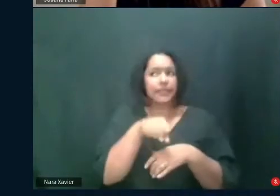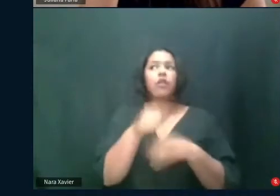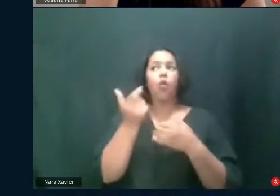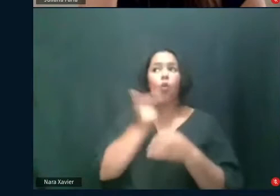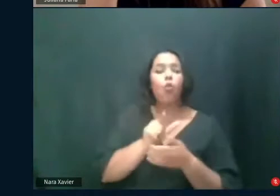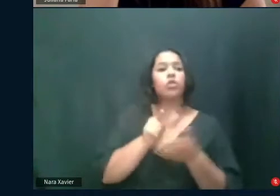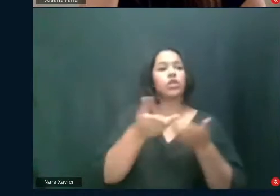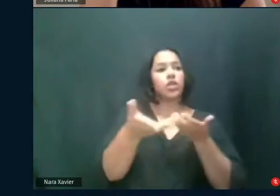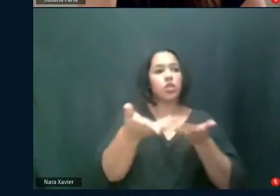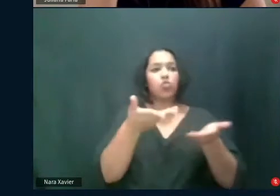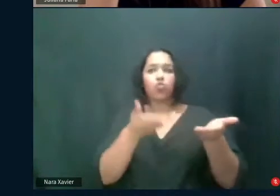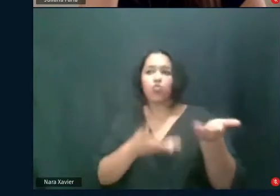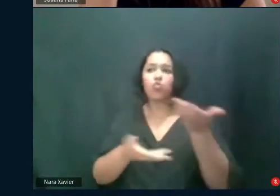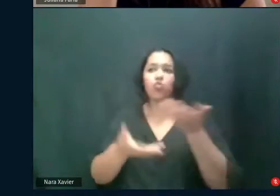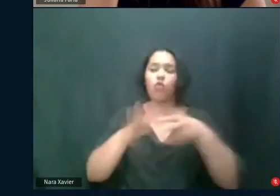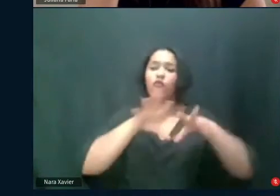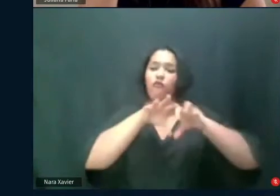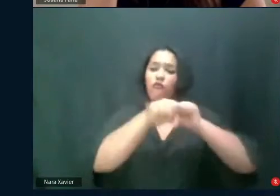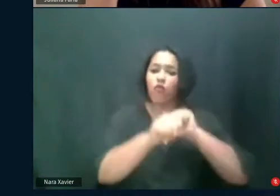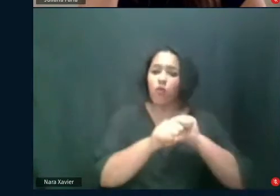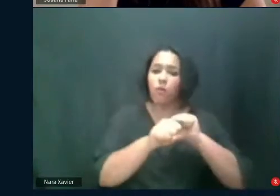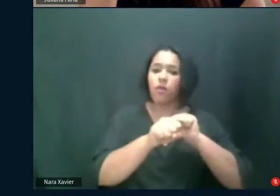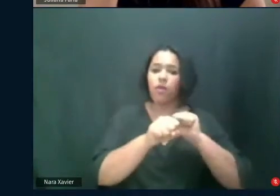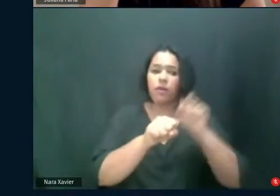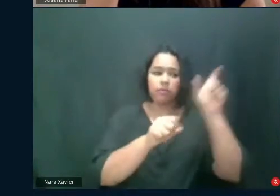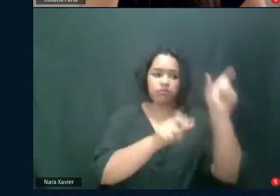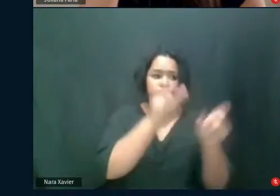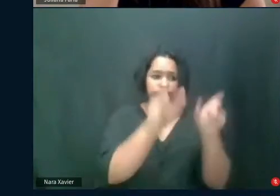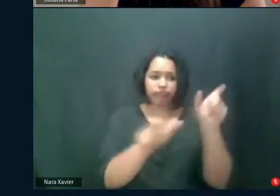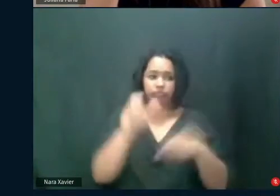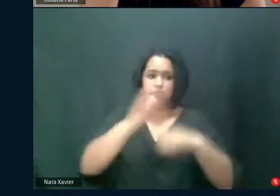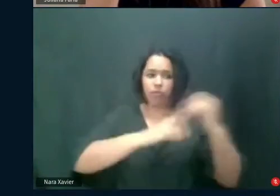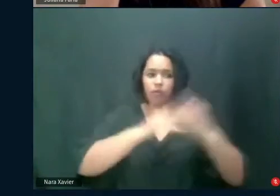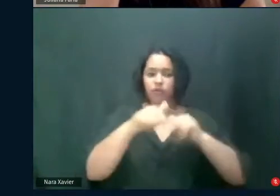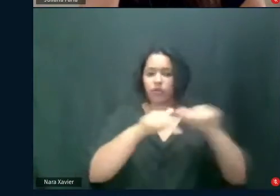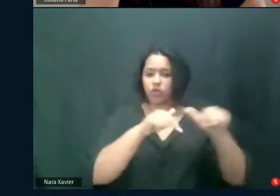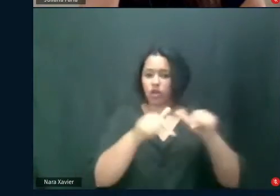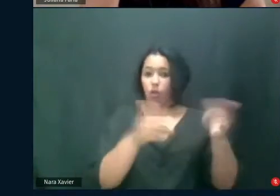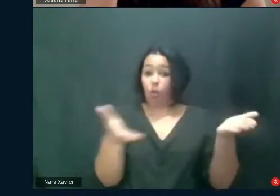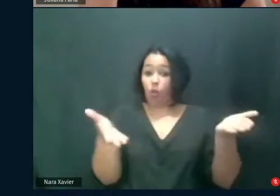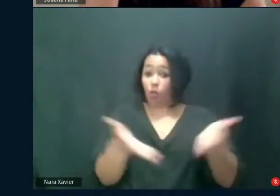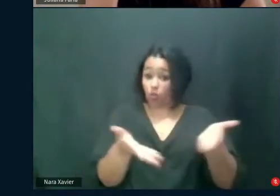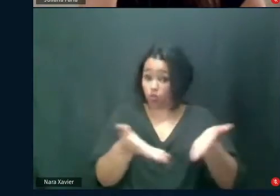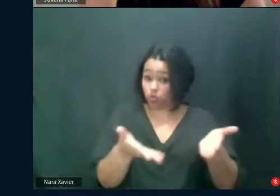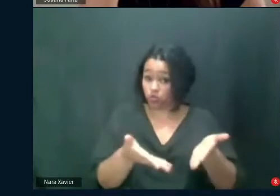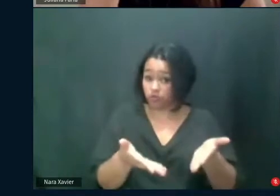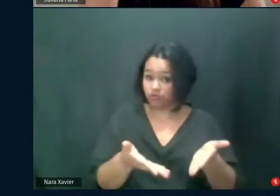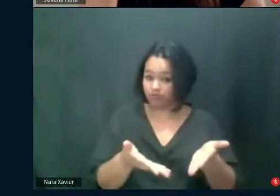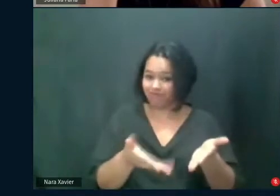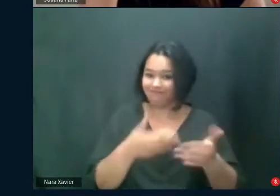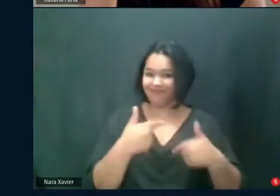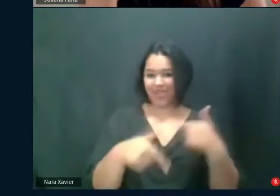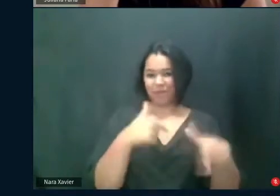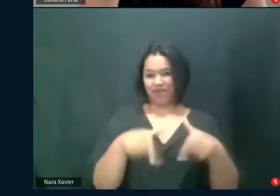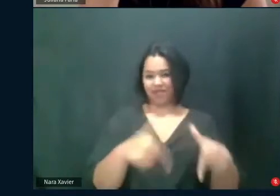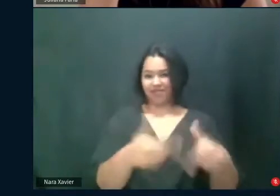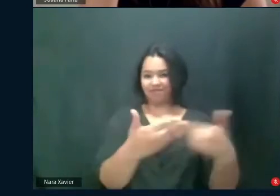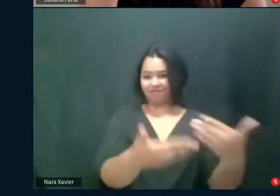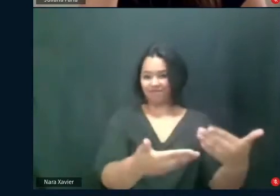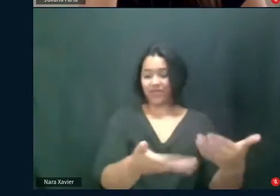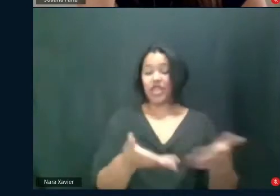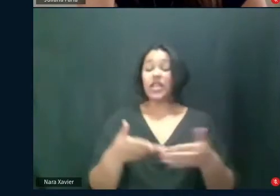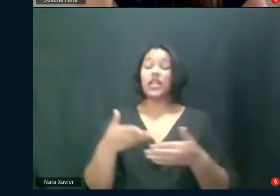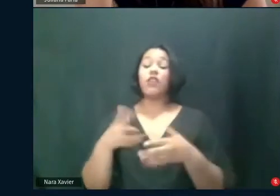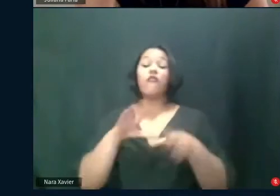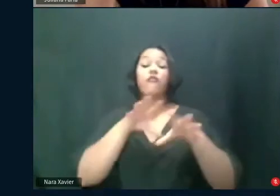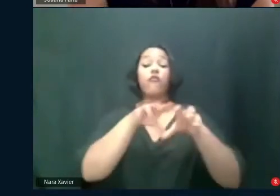demanda. Eles formaram esses profissionais que estão aqui hoje, eles formaram esses professores que estão aqui hoje, eles formaram esses intérpretes que hoje